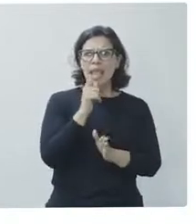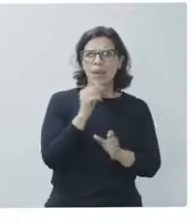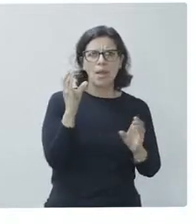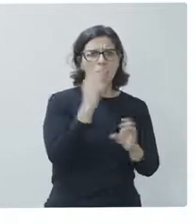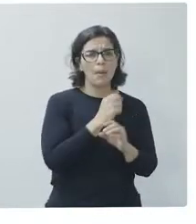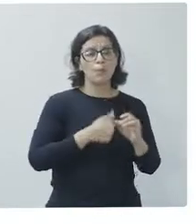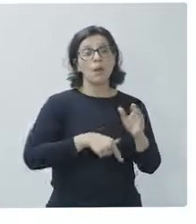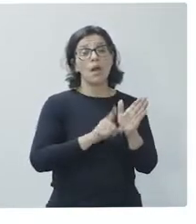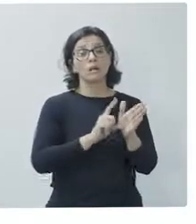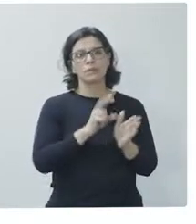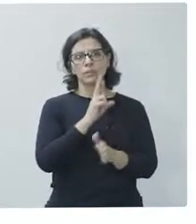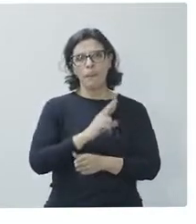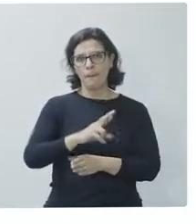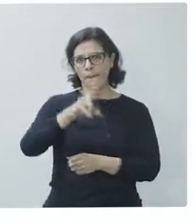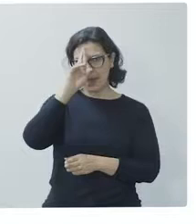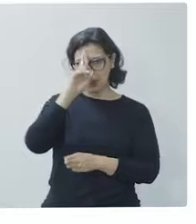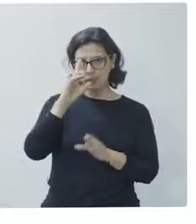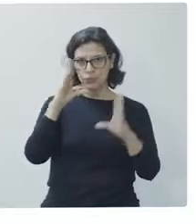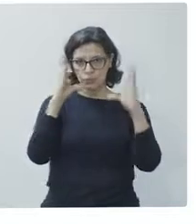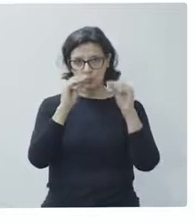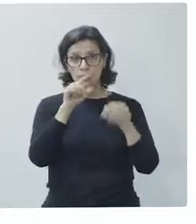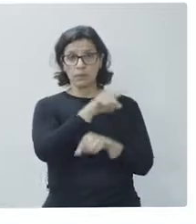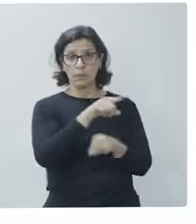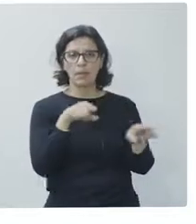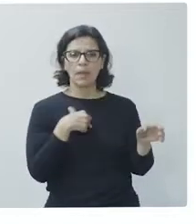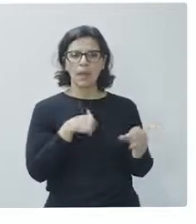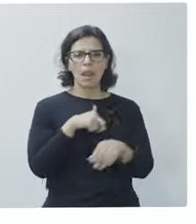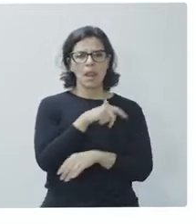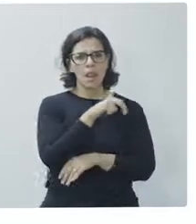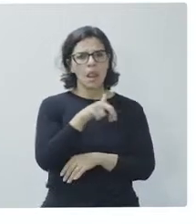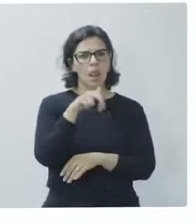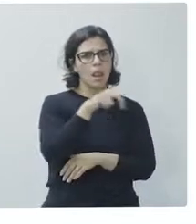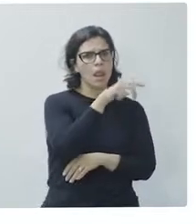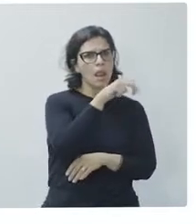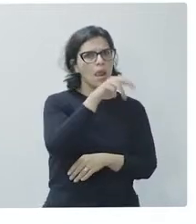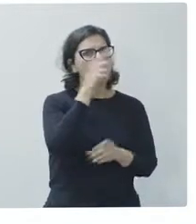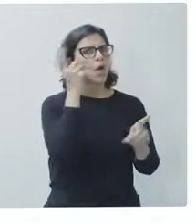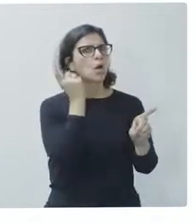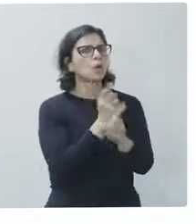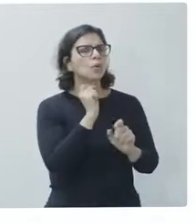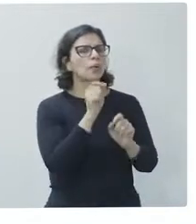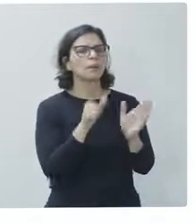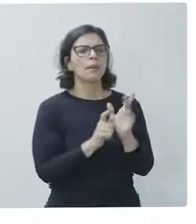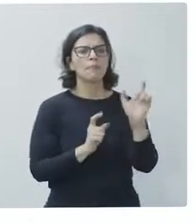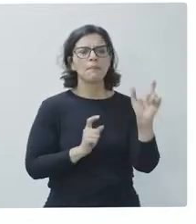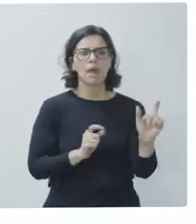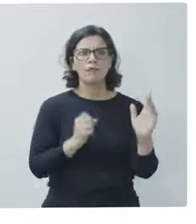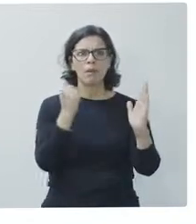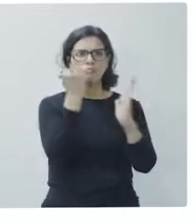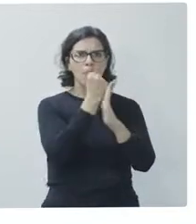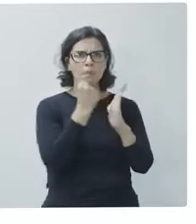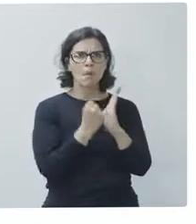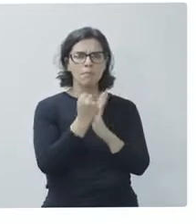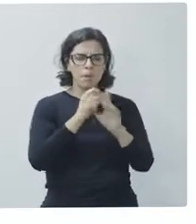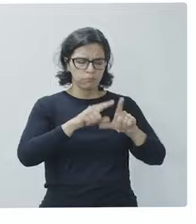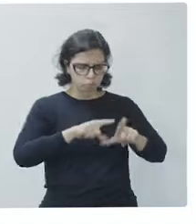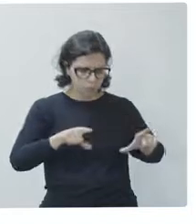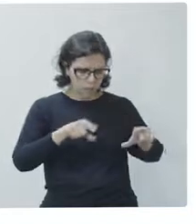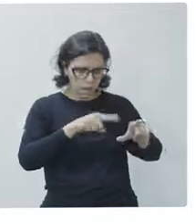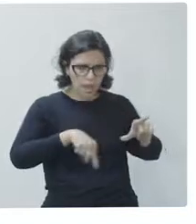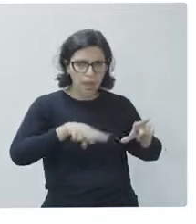antes do meio-dia. A meio caminho da subida íngreme, porém, eles encontraram palavras gravadas no chão.